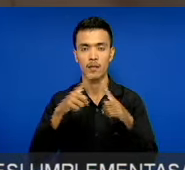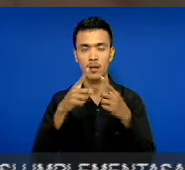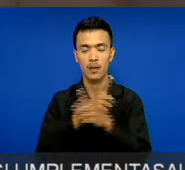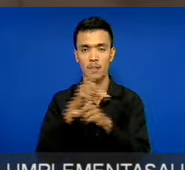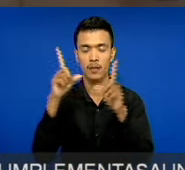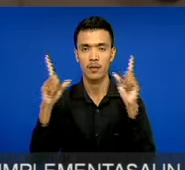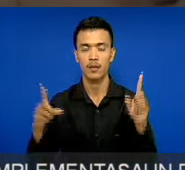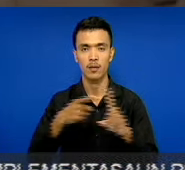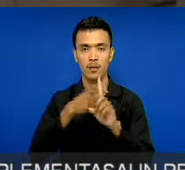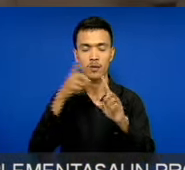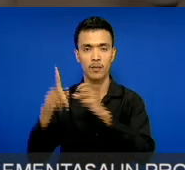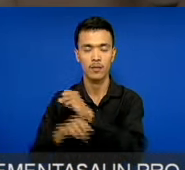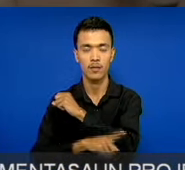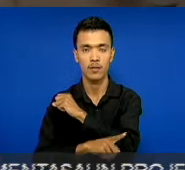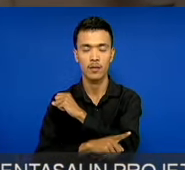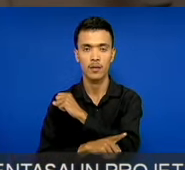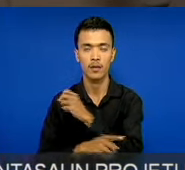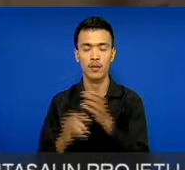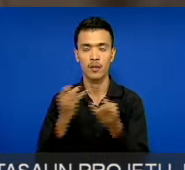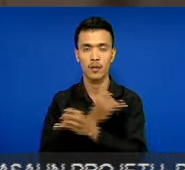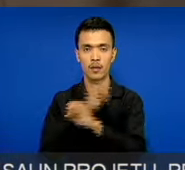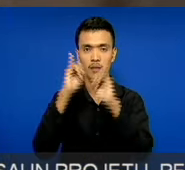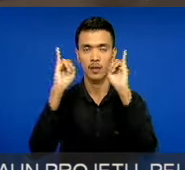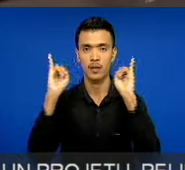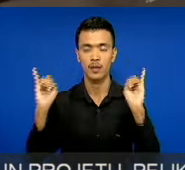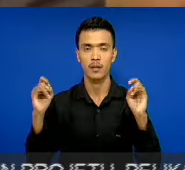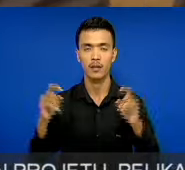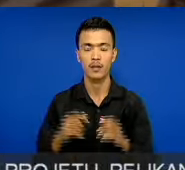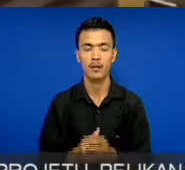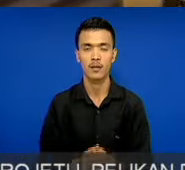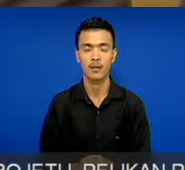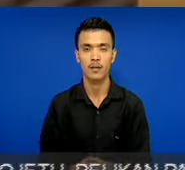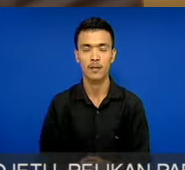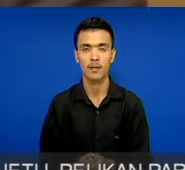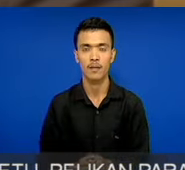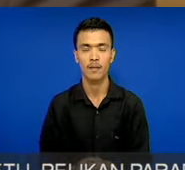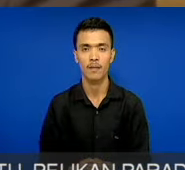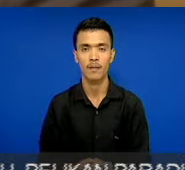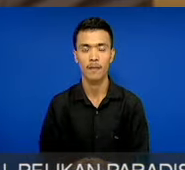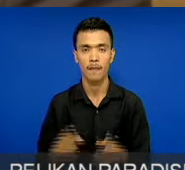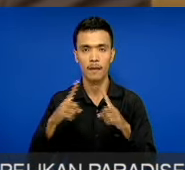plenas para os portugueses e independência e soberania plenas para os povos colonizados.